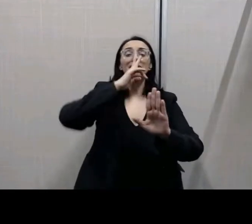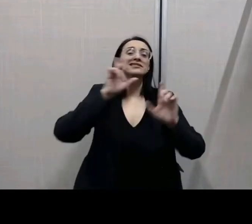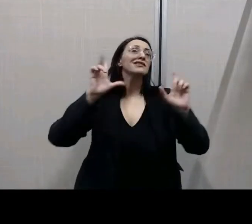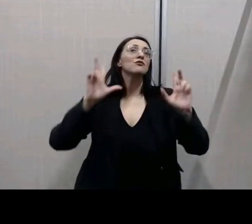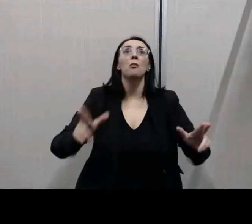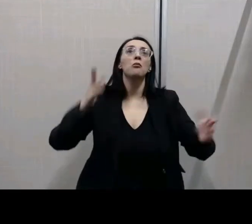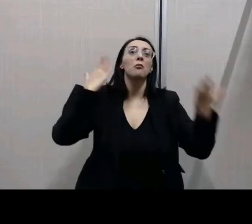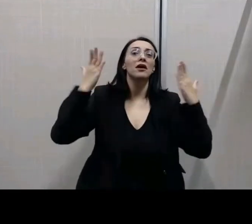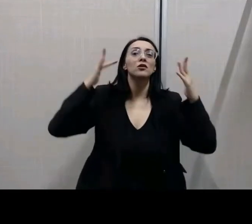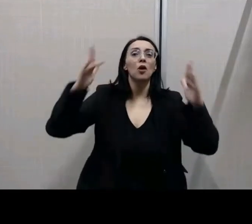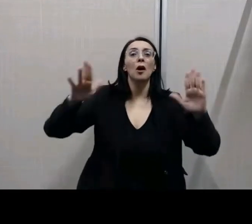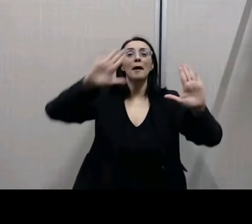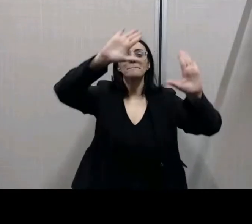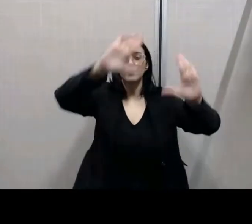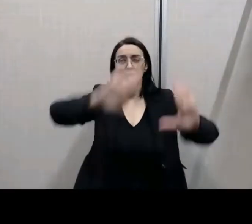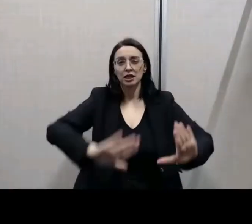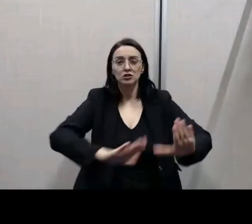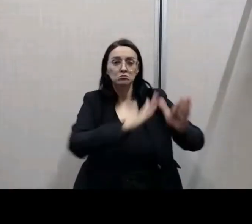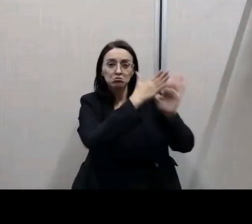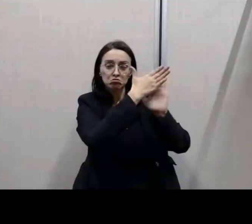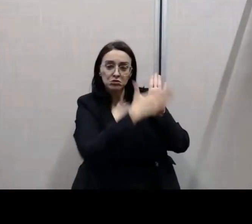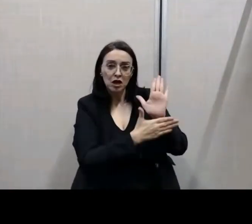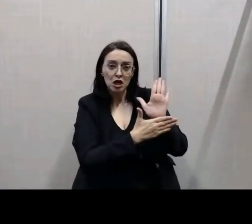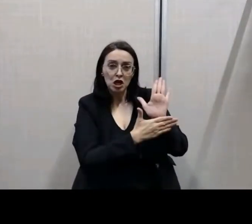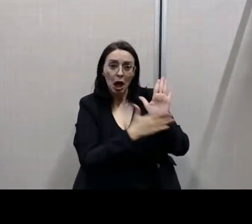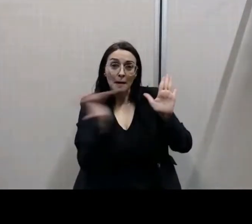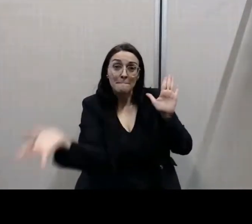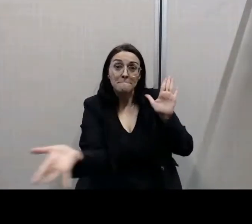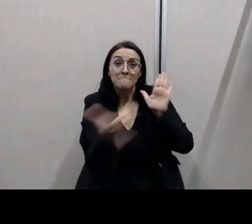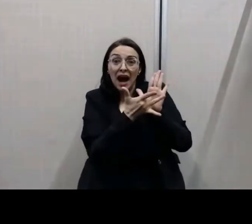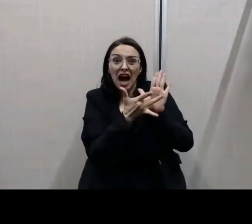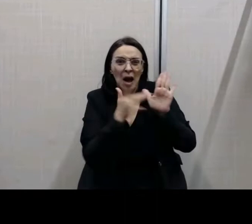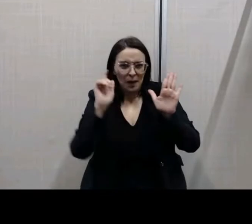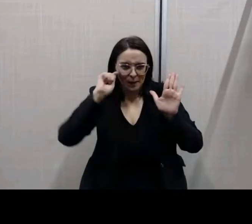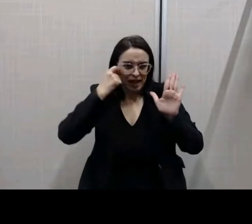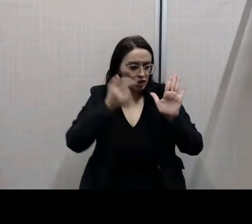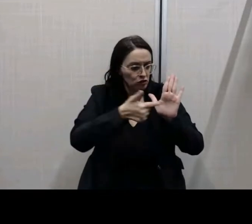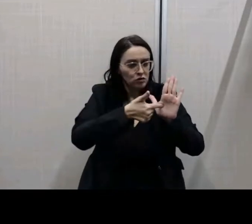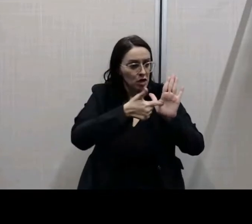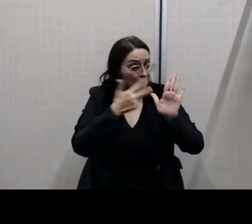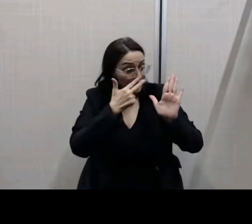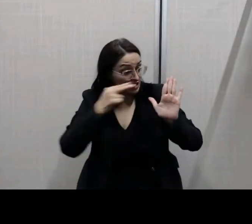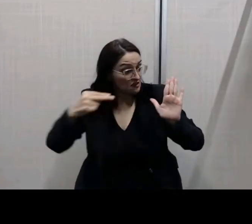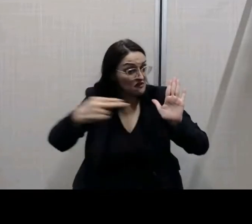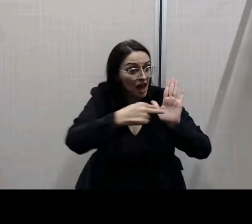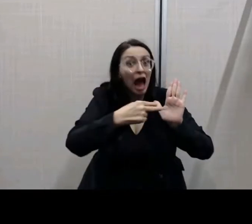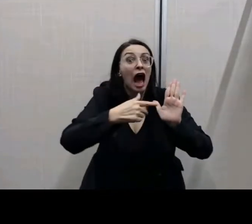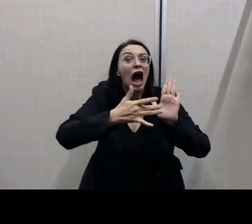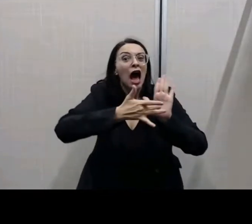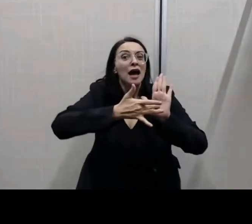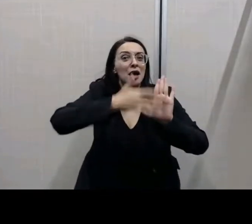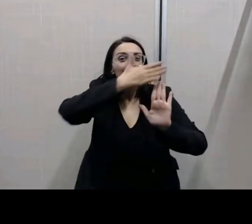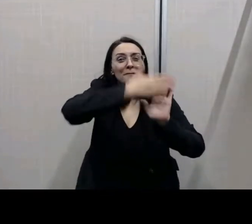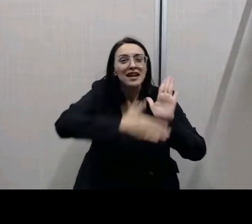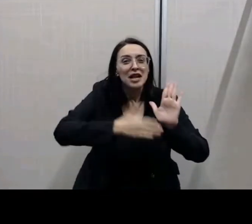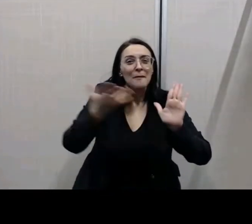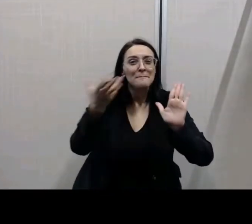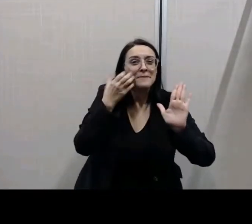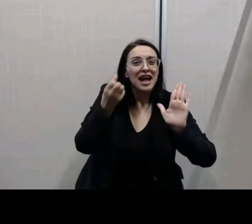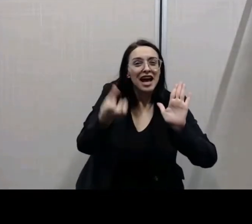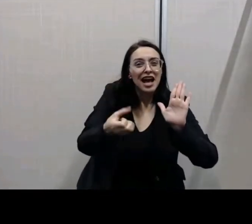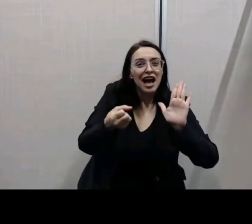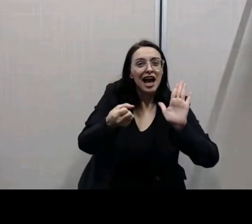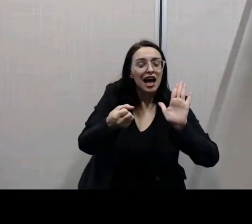vê essa mancha, está tudo bem. Mas depois que você enxerga, não tem como desver, né? Então, é meio que por aí. Então, eu vou trazer um pouquinho,